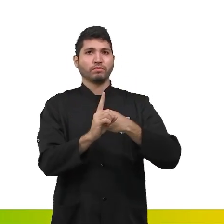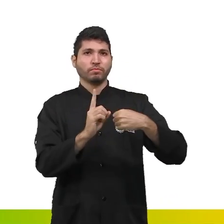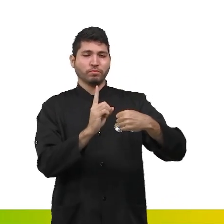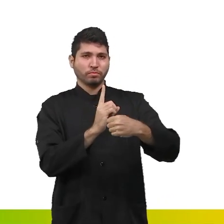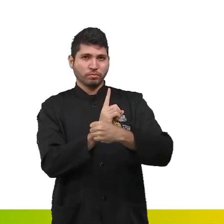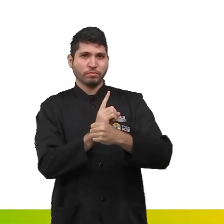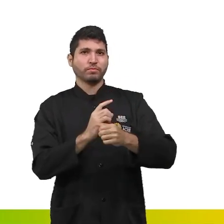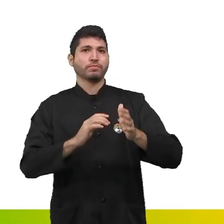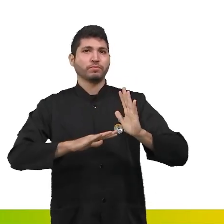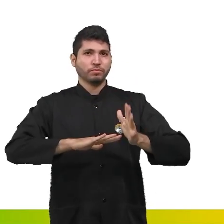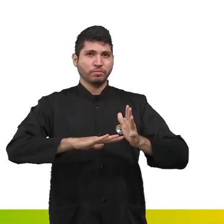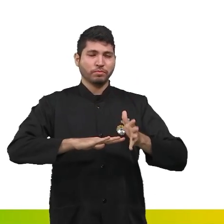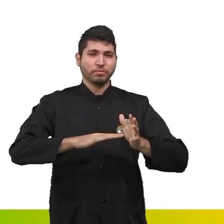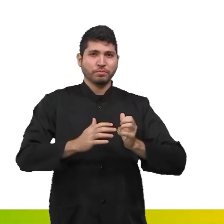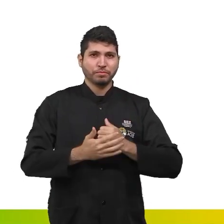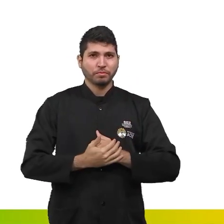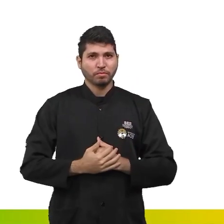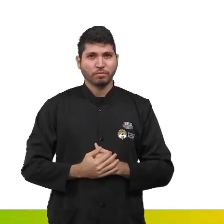contemporânea.